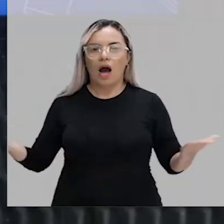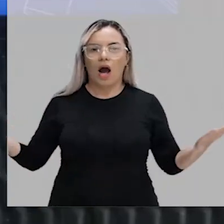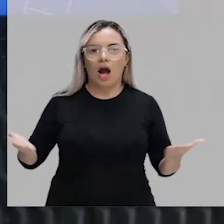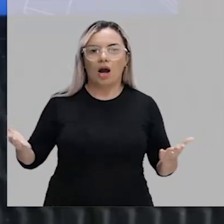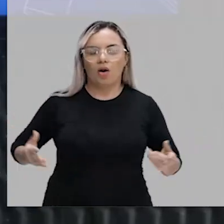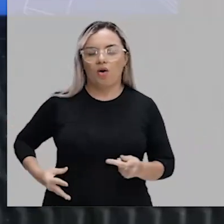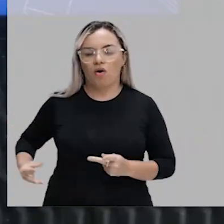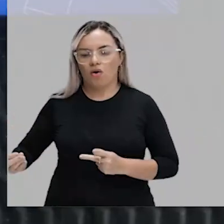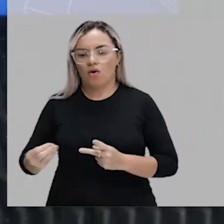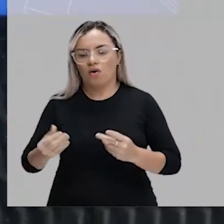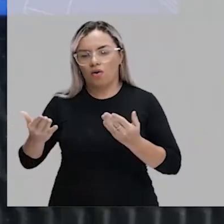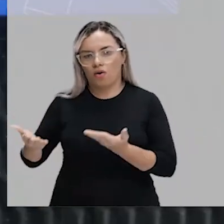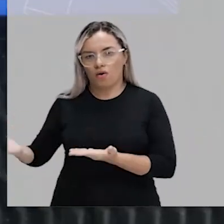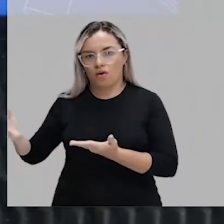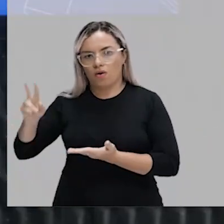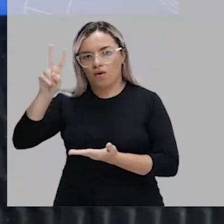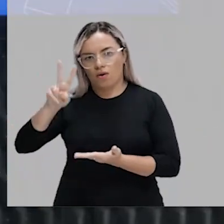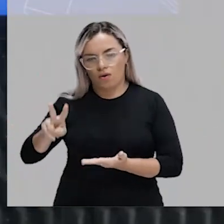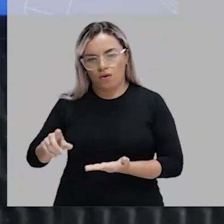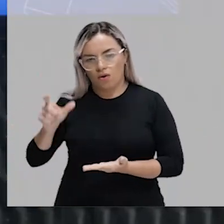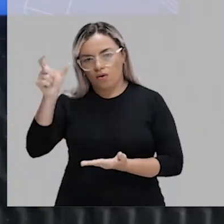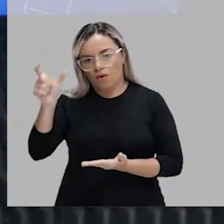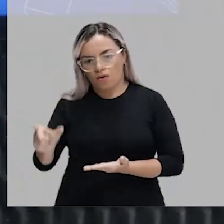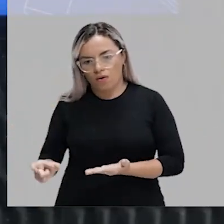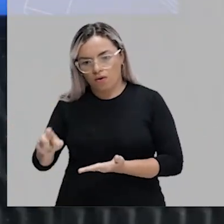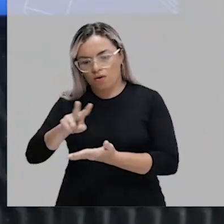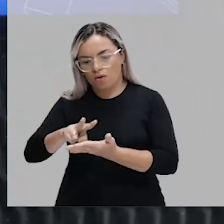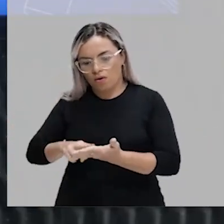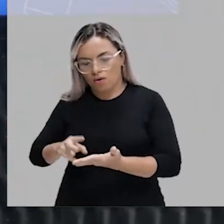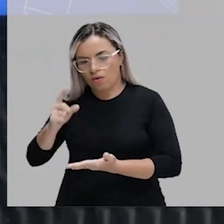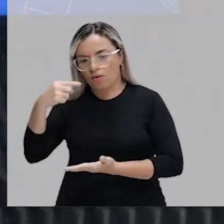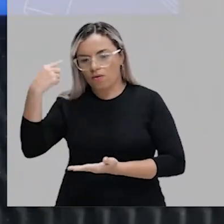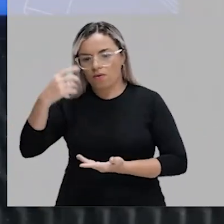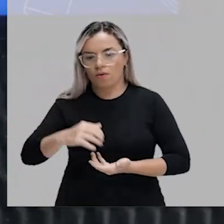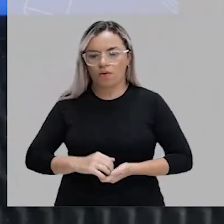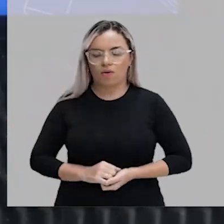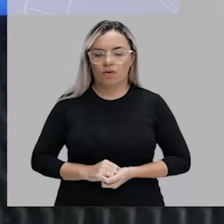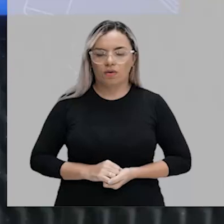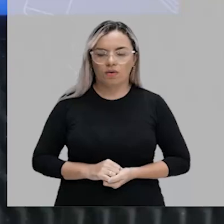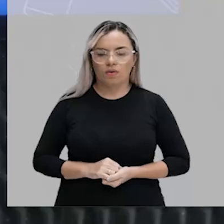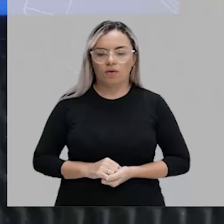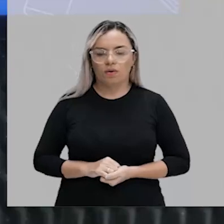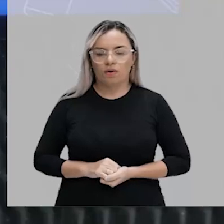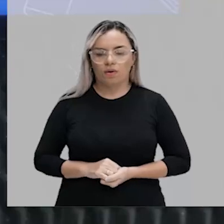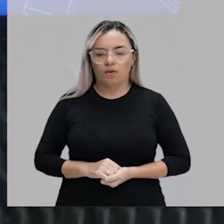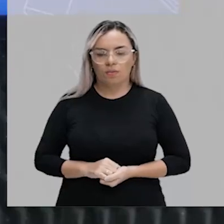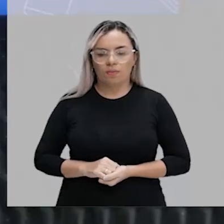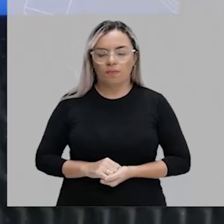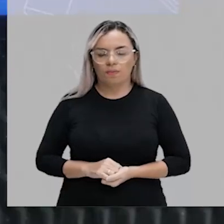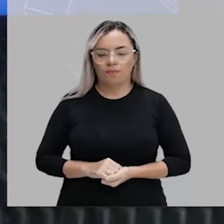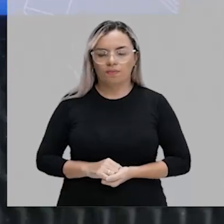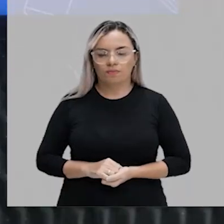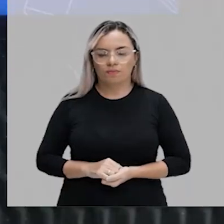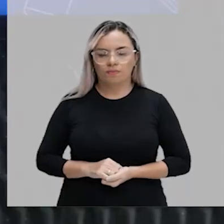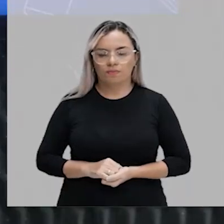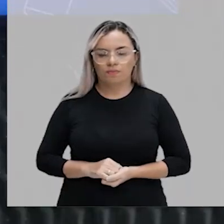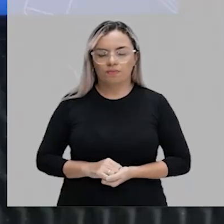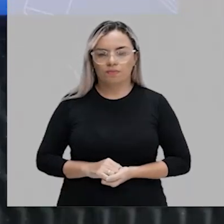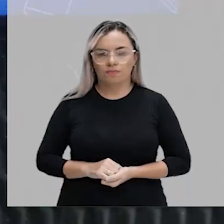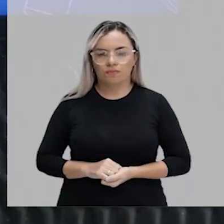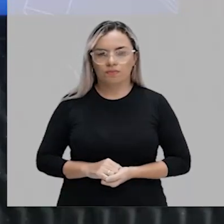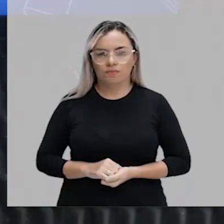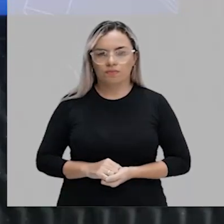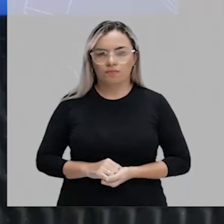ficaria mios, tuyos, suyos, nuestras e vuestros. E no feminino, mias, tuyas,